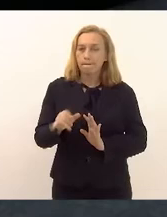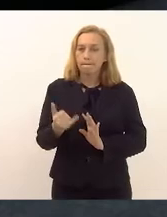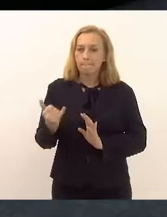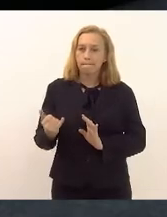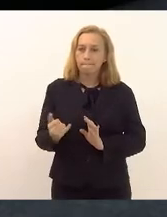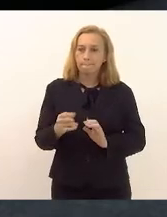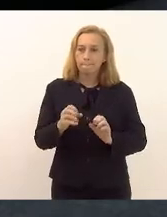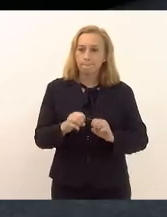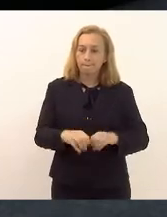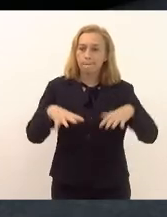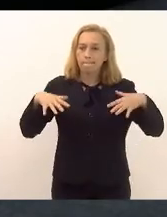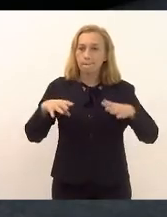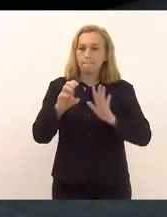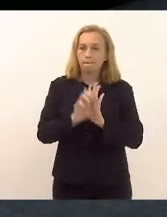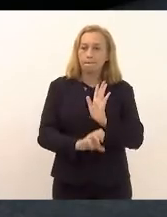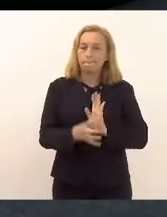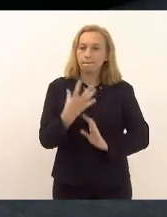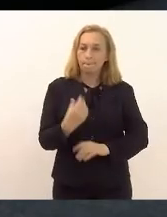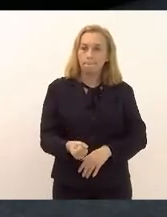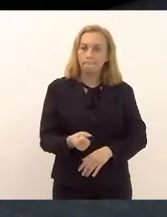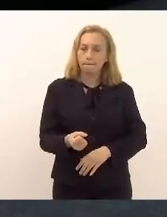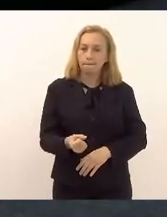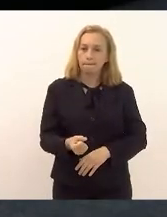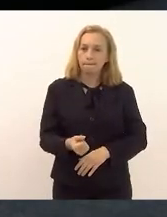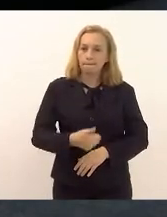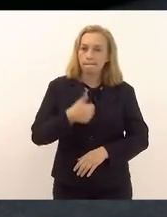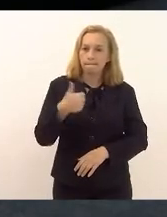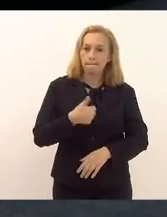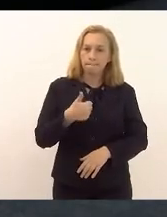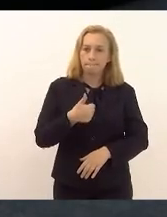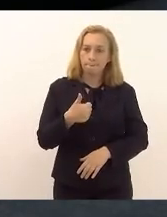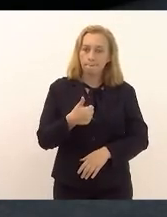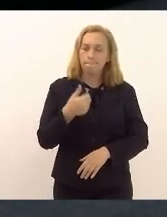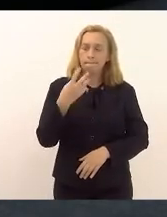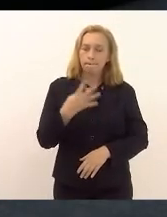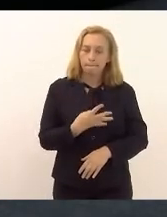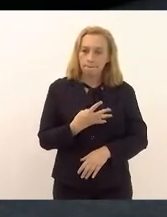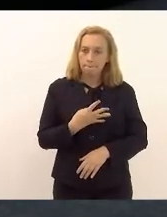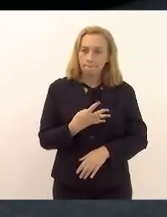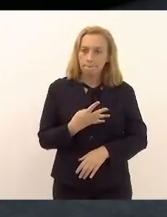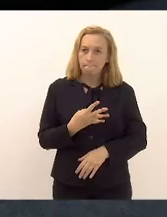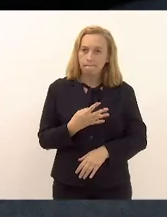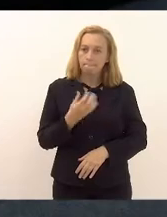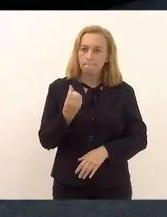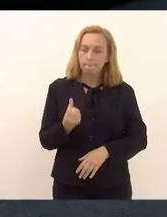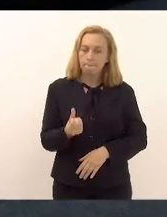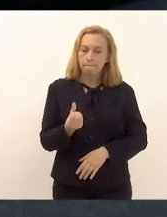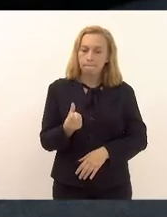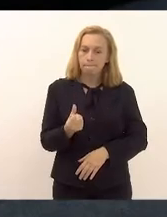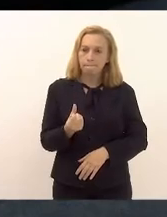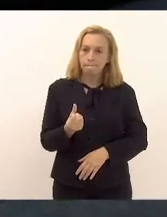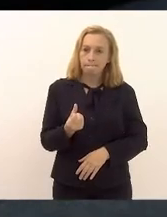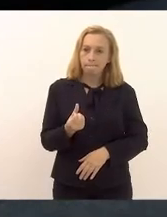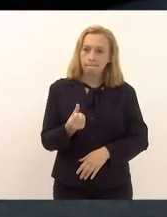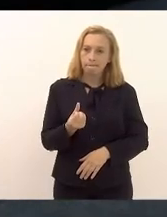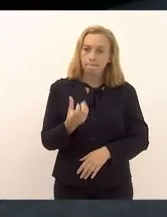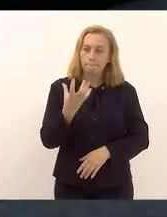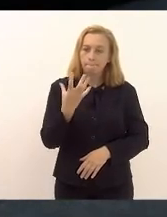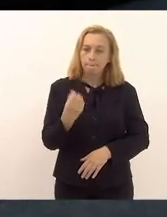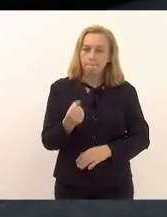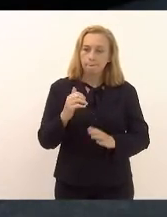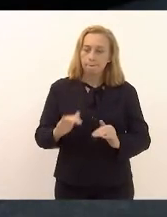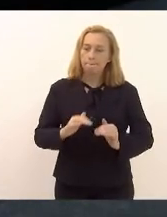plenário é favorável às emendas 1, 4 e 6. Favorável